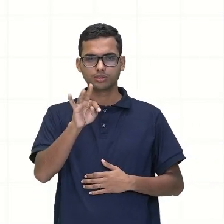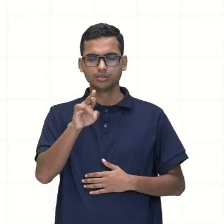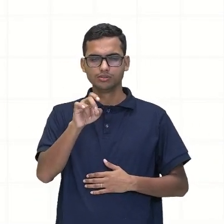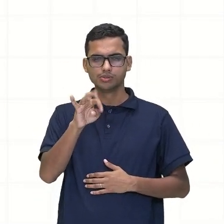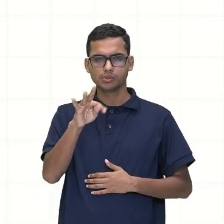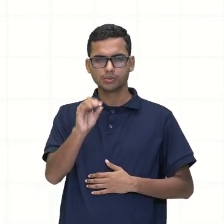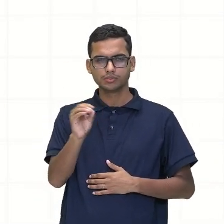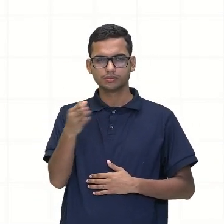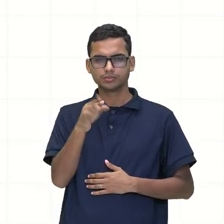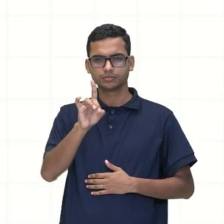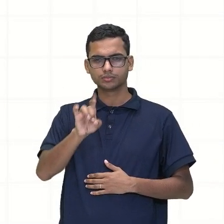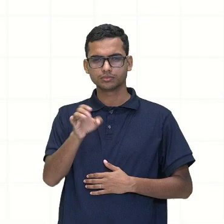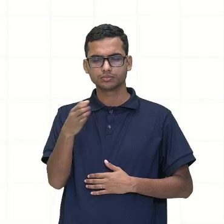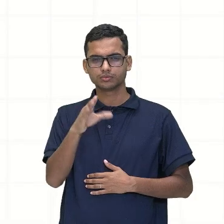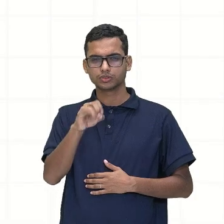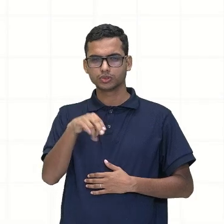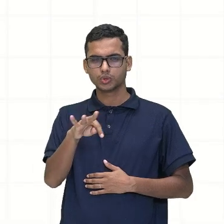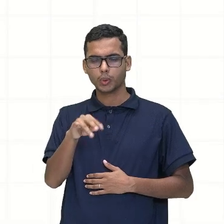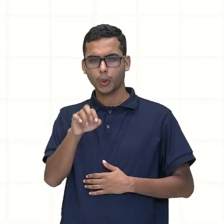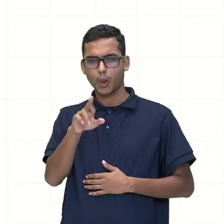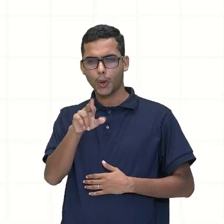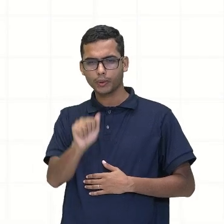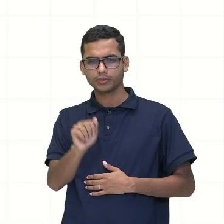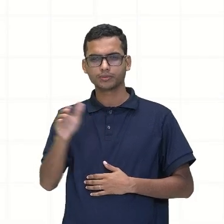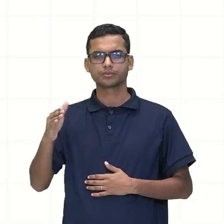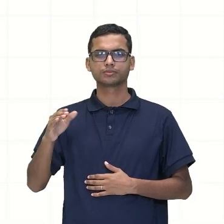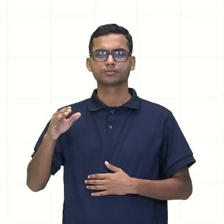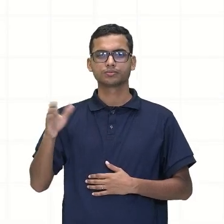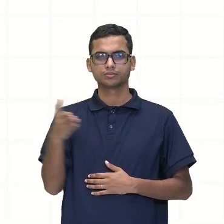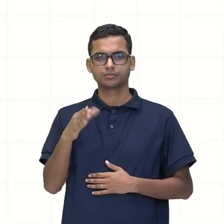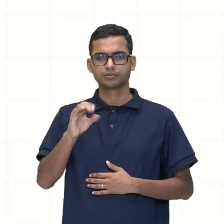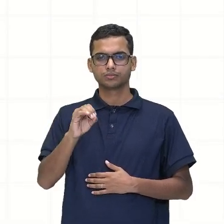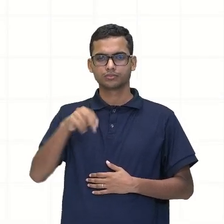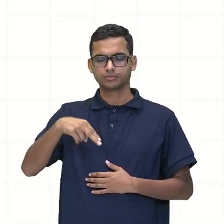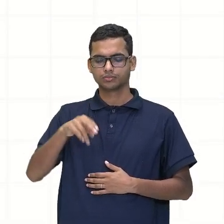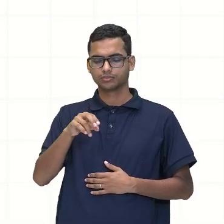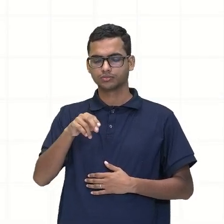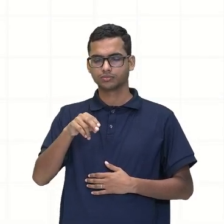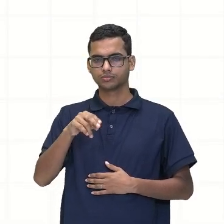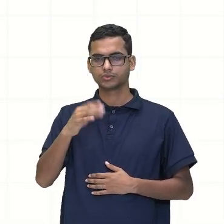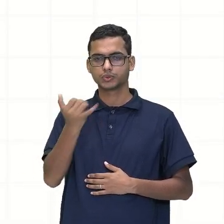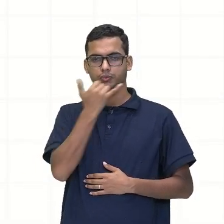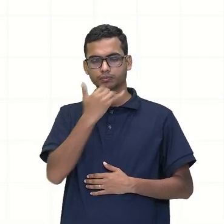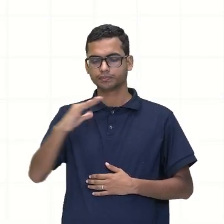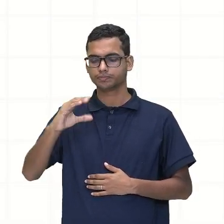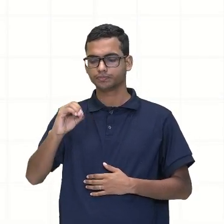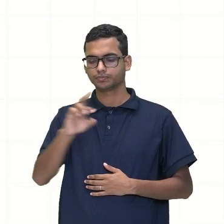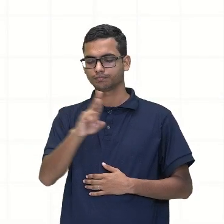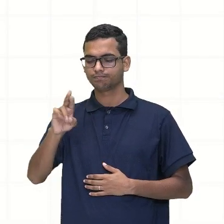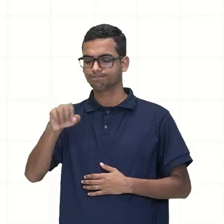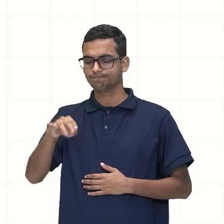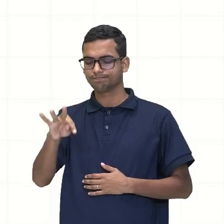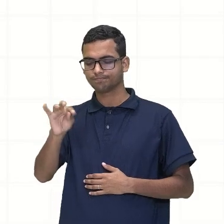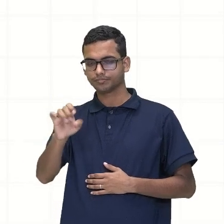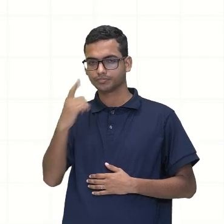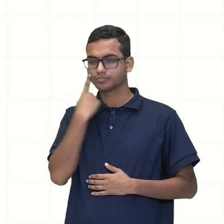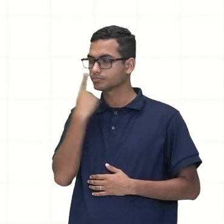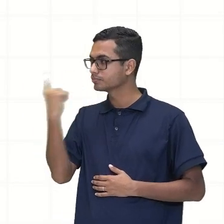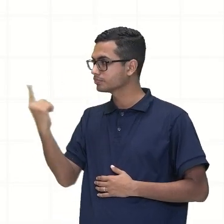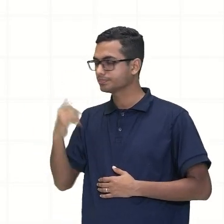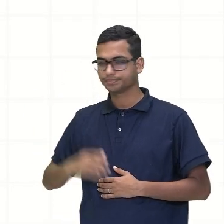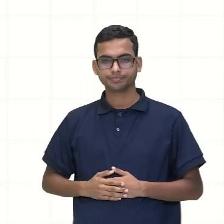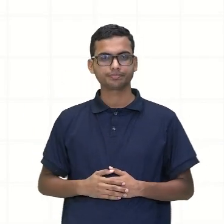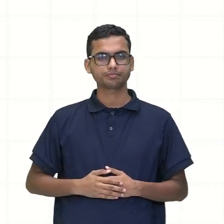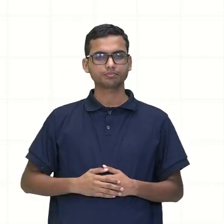conta. Aqui o nosso Banco Novo, extrato de conta corrente. Aqui o nosso